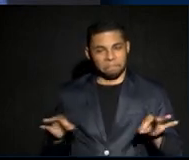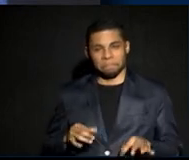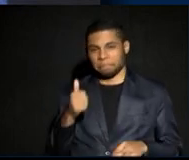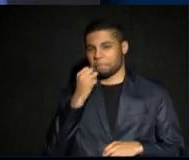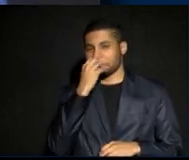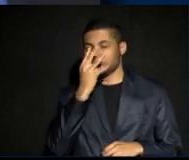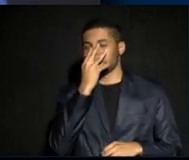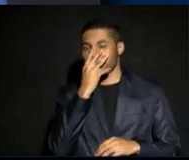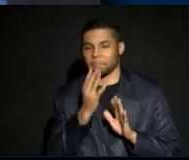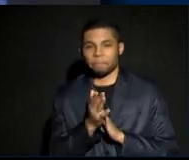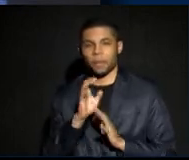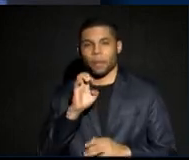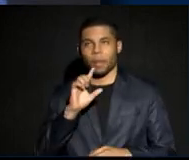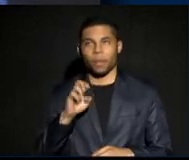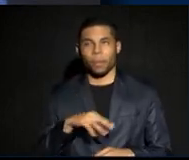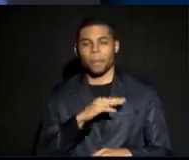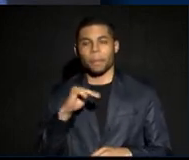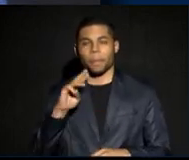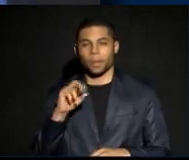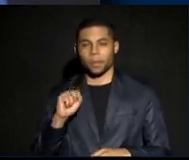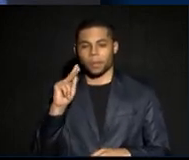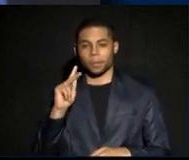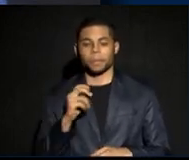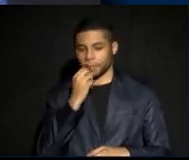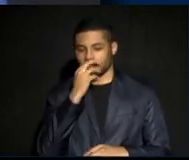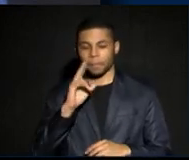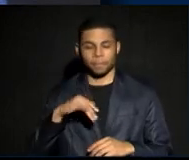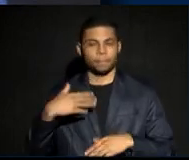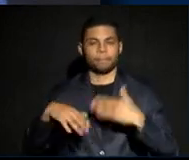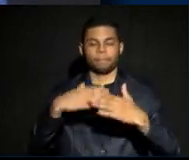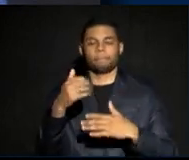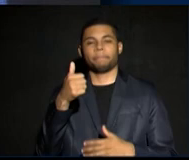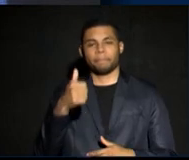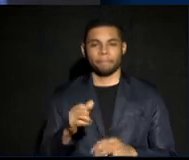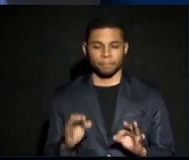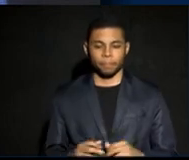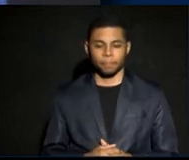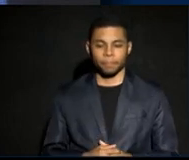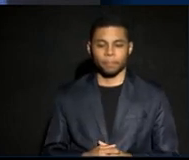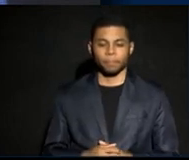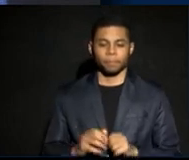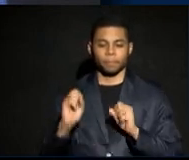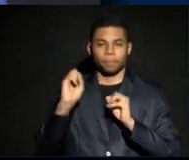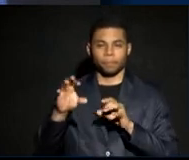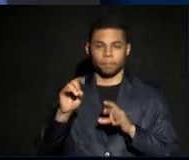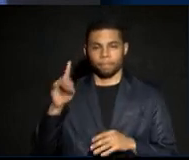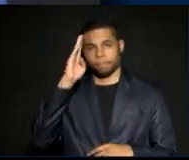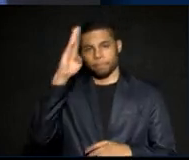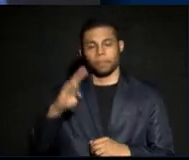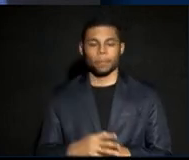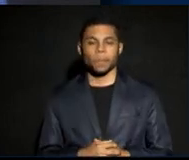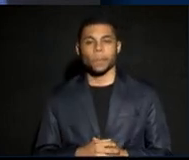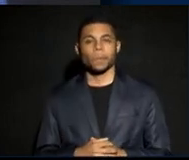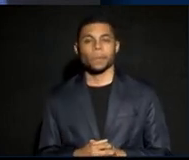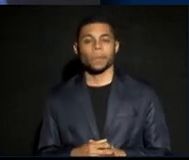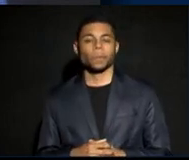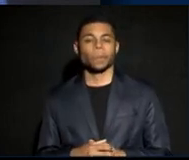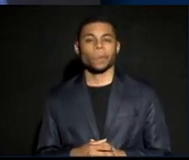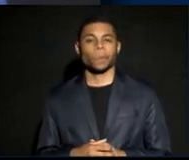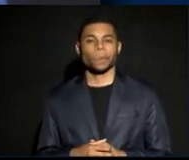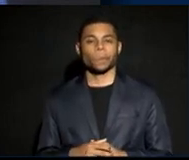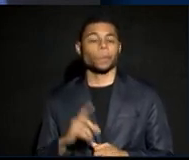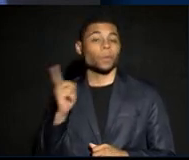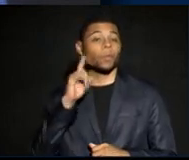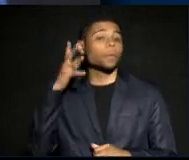impressionado parabéns pela iniciativa com certeza vai render muitos frutos educação é a base de tudo né e não